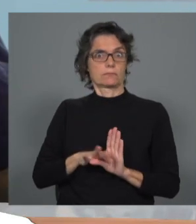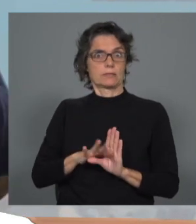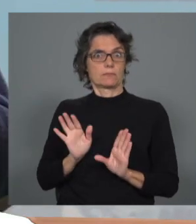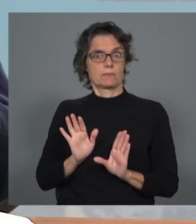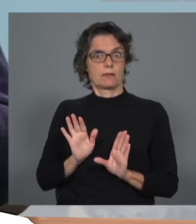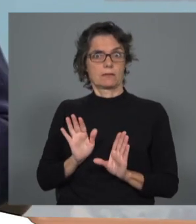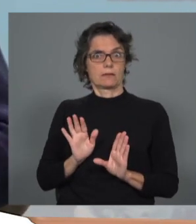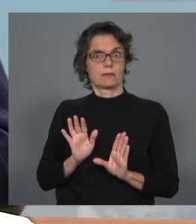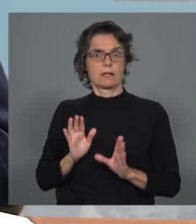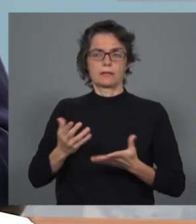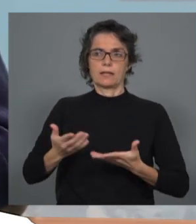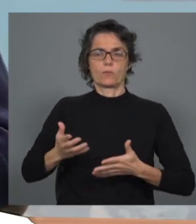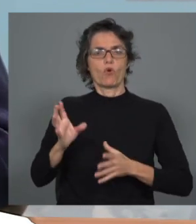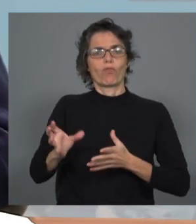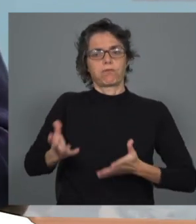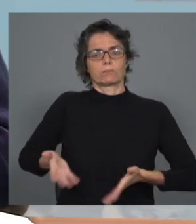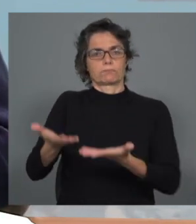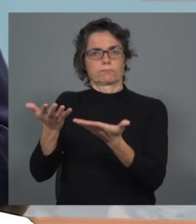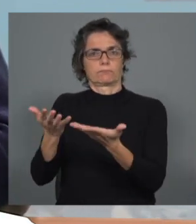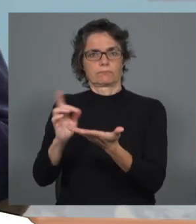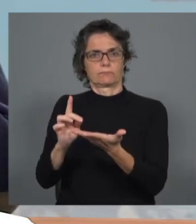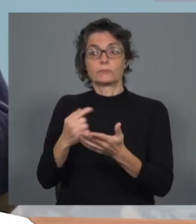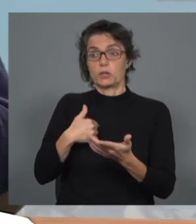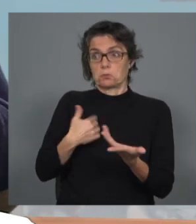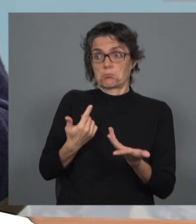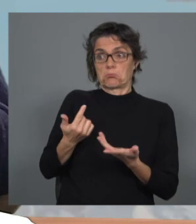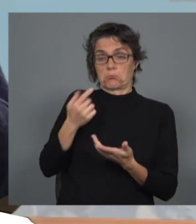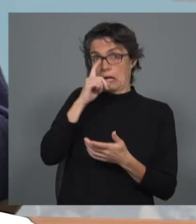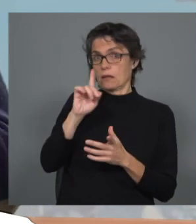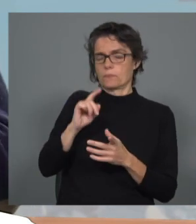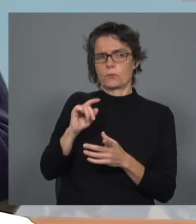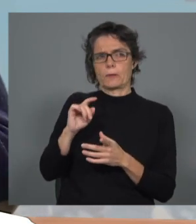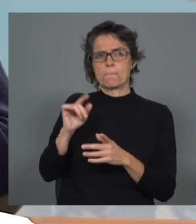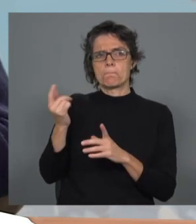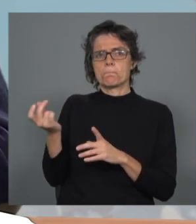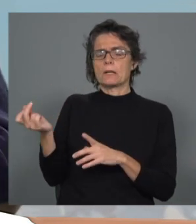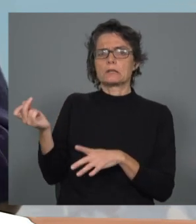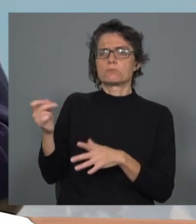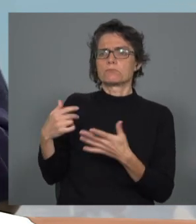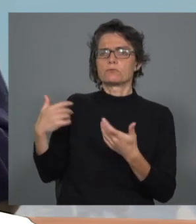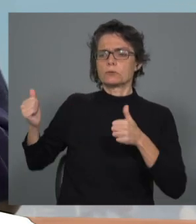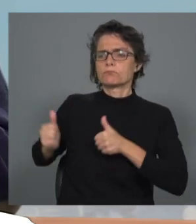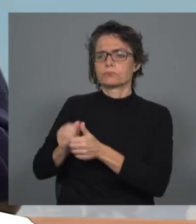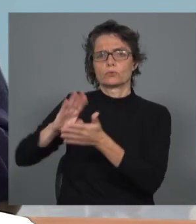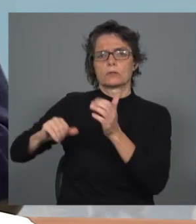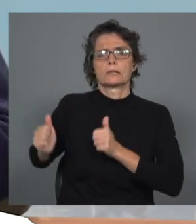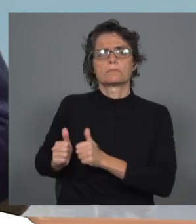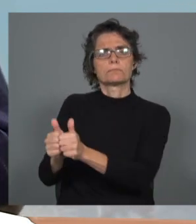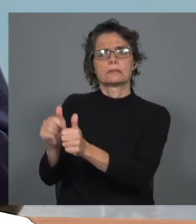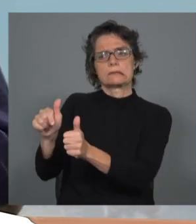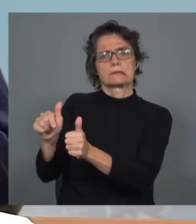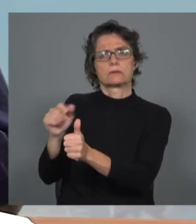Eu acompanhei um colega que tinha combinado ajudar na Semana Santa, lá um